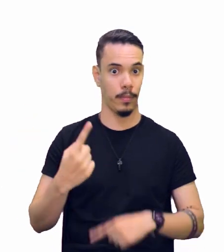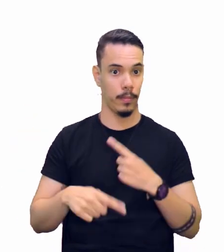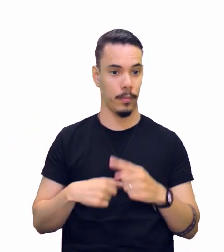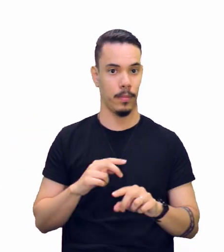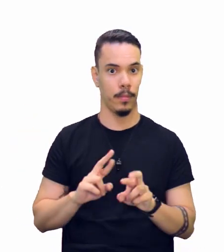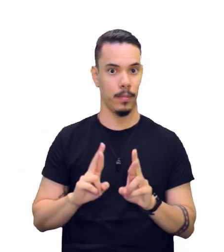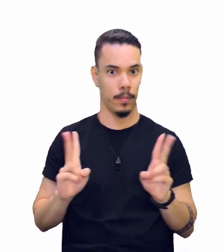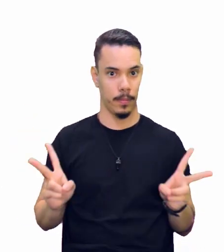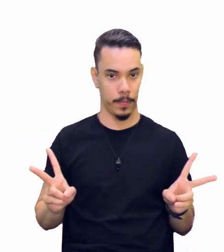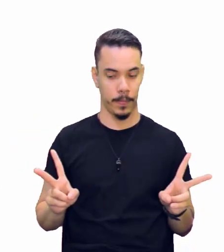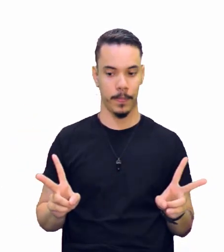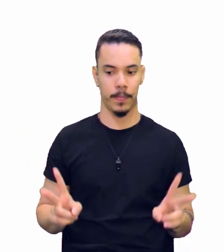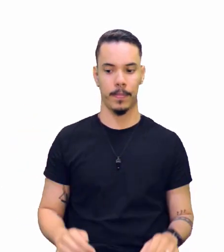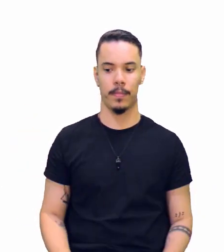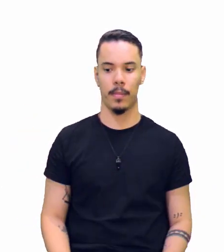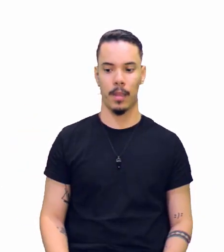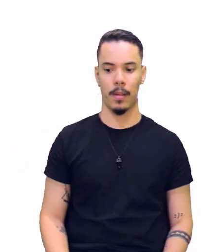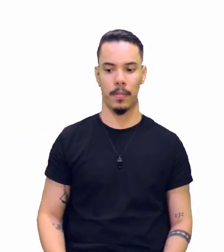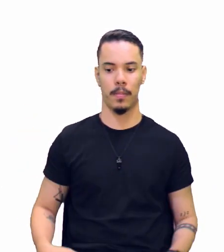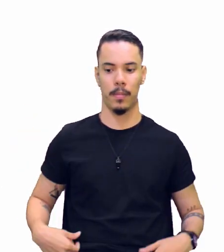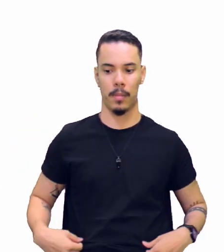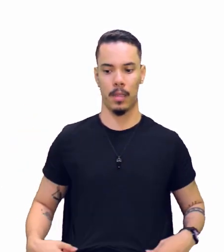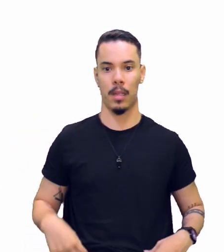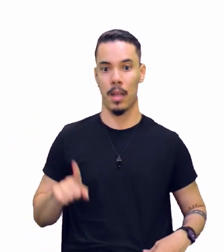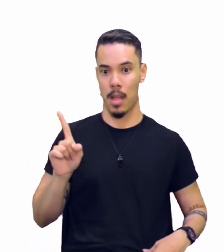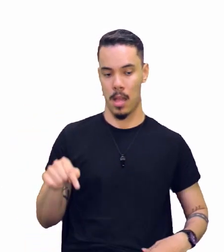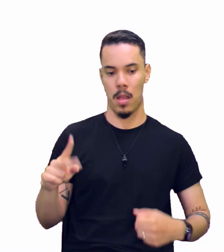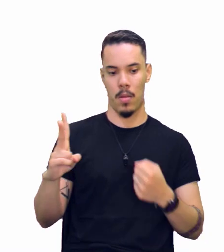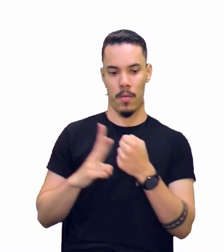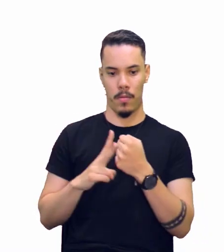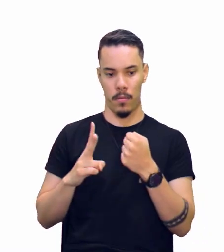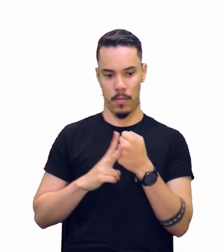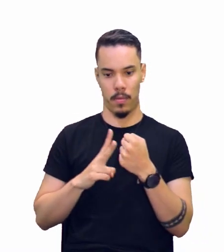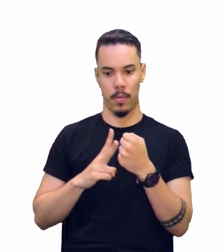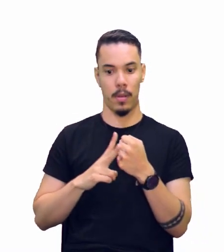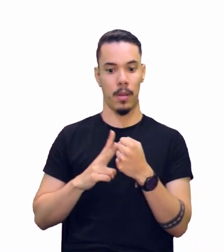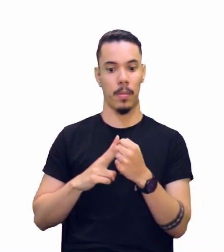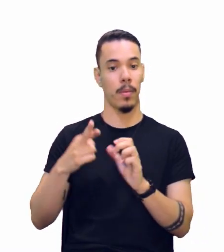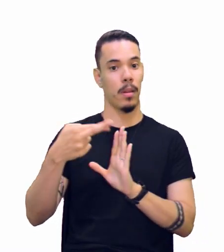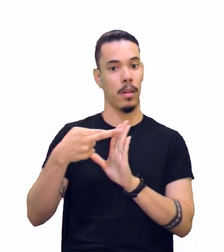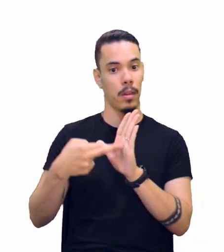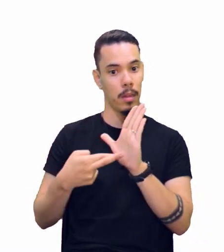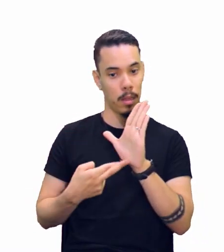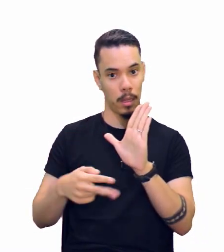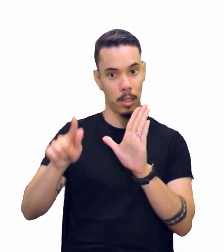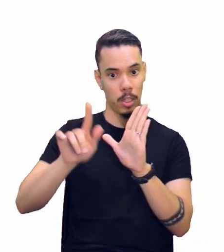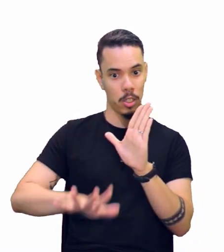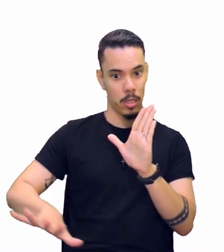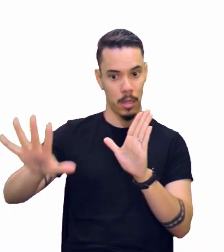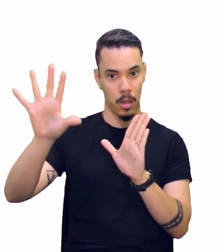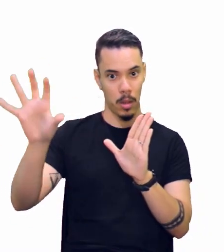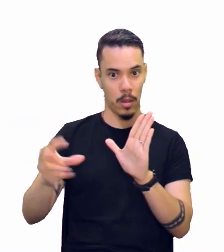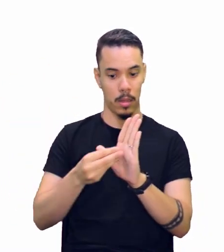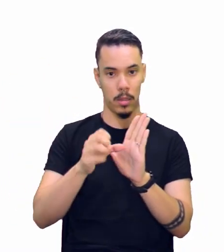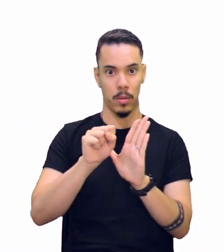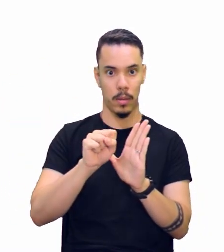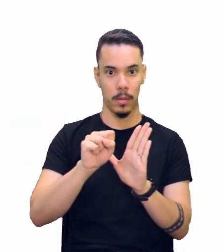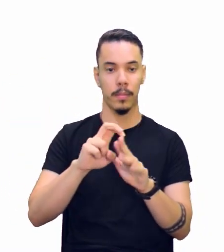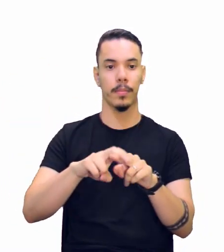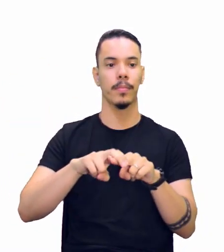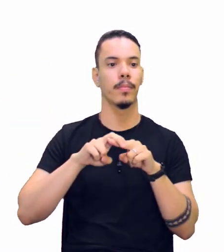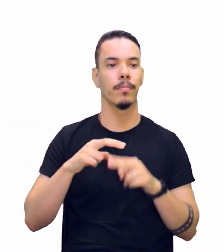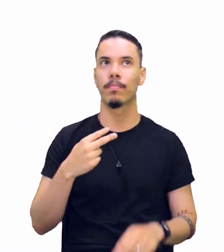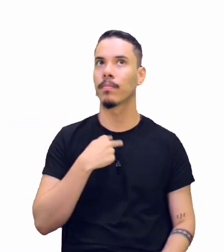de consoante, ele é um verbo que está na regra geral, onde eu só acrescento o S. Então, eu não